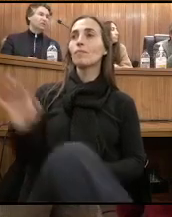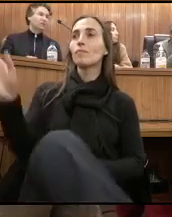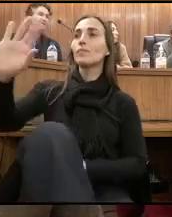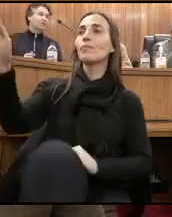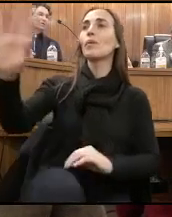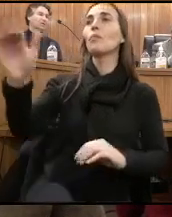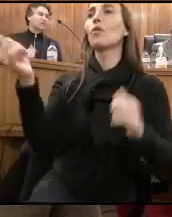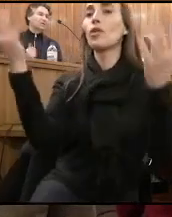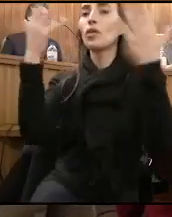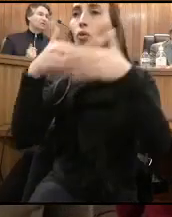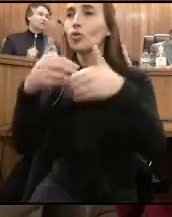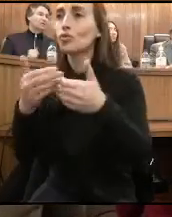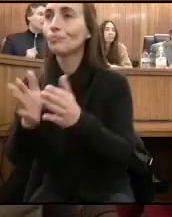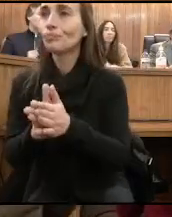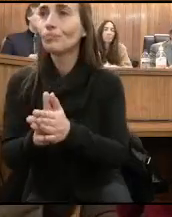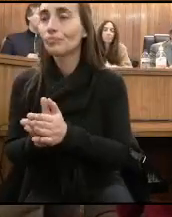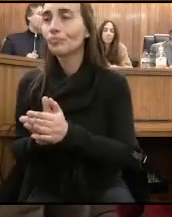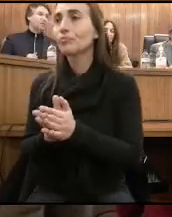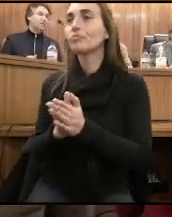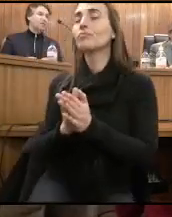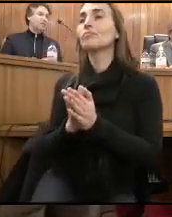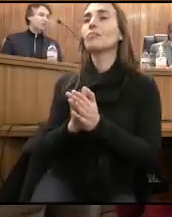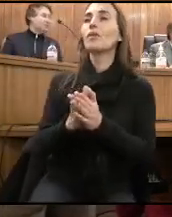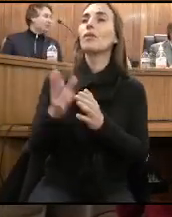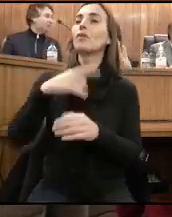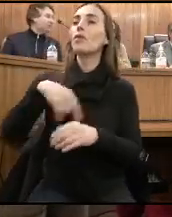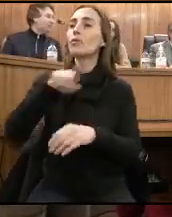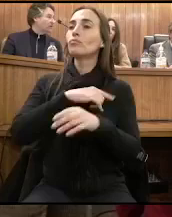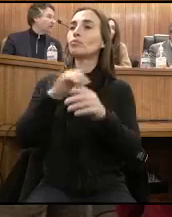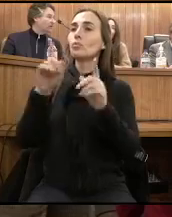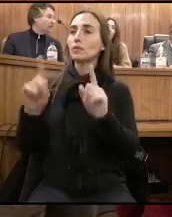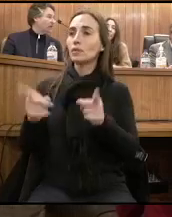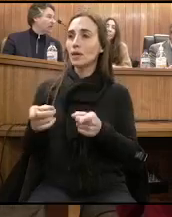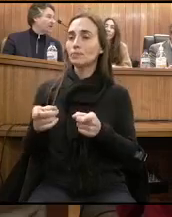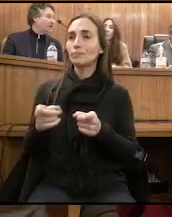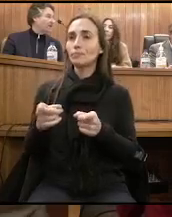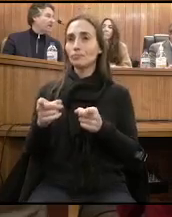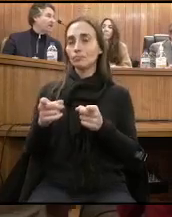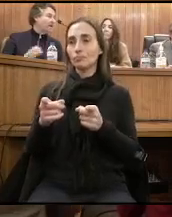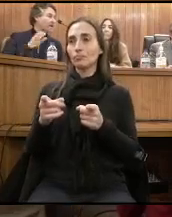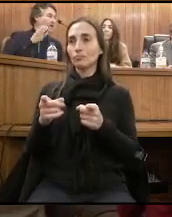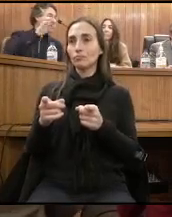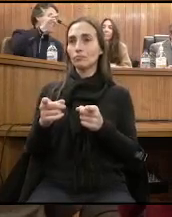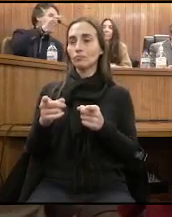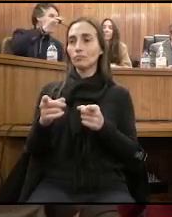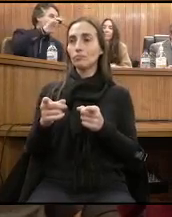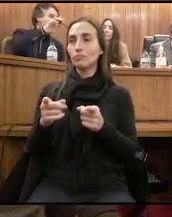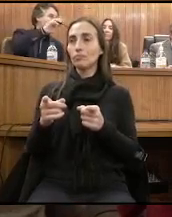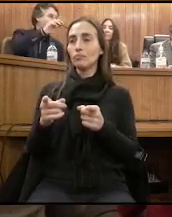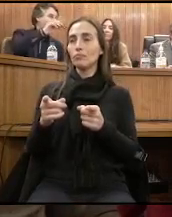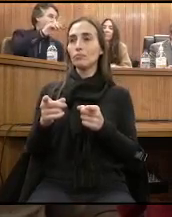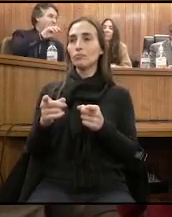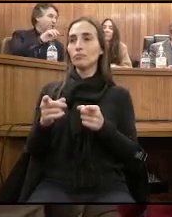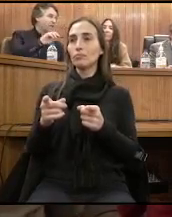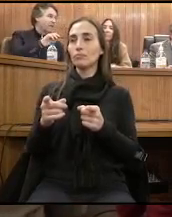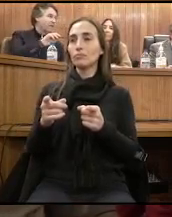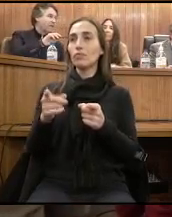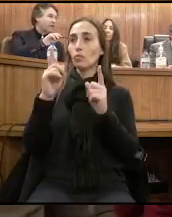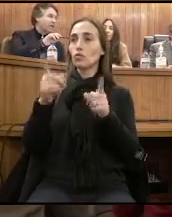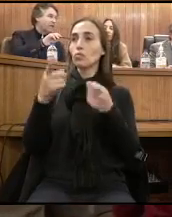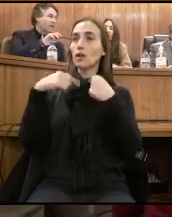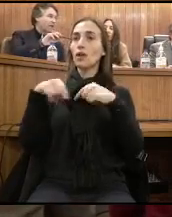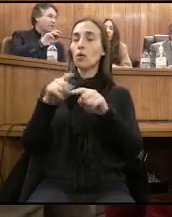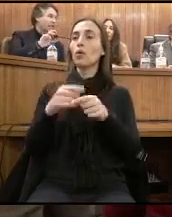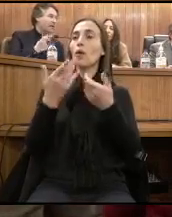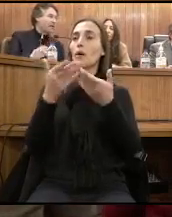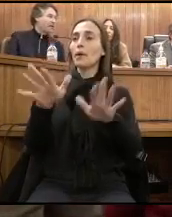noite a todos. Vamos dar início à nossa reunião. Está aberta a sessão